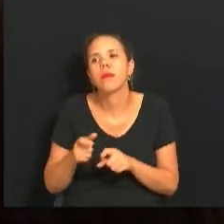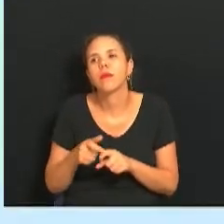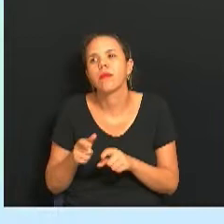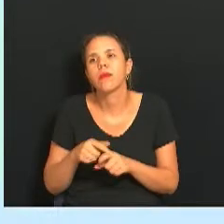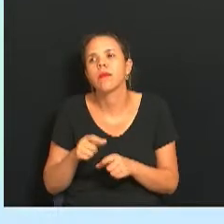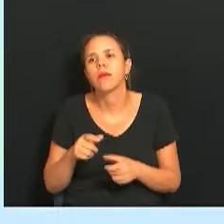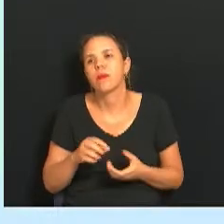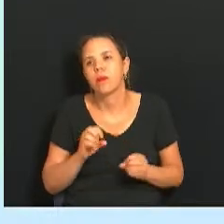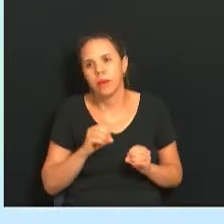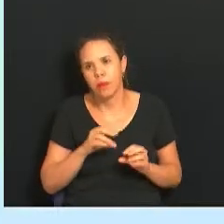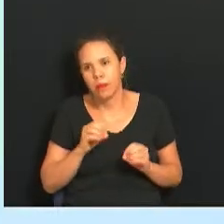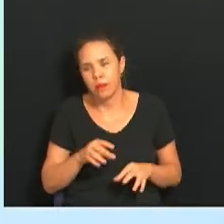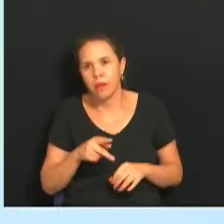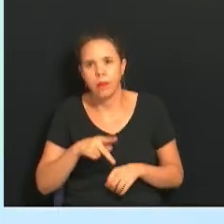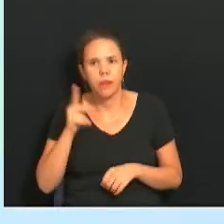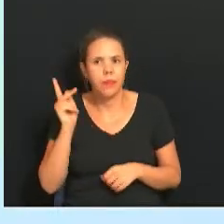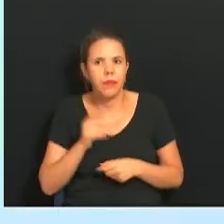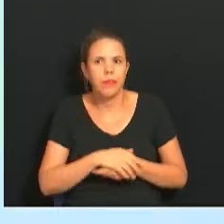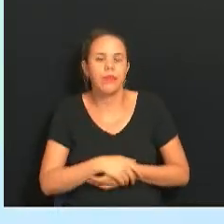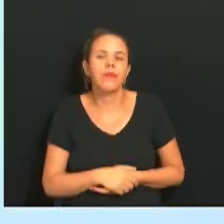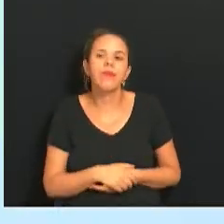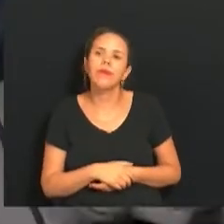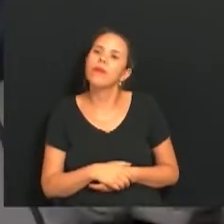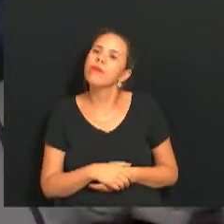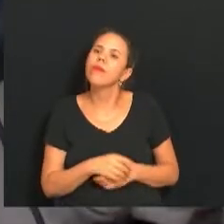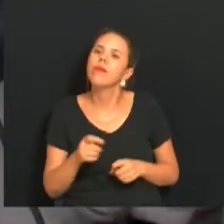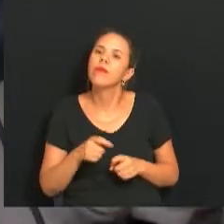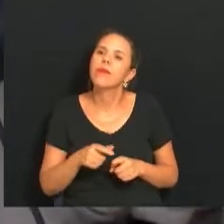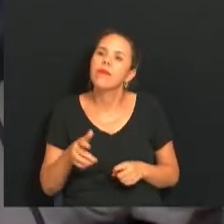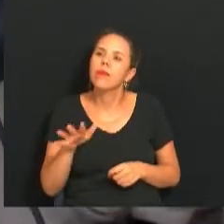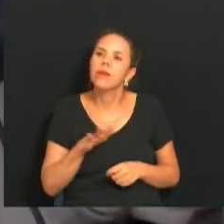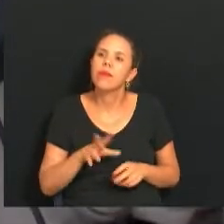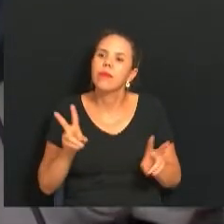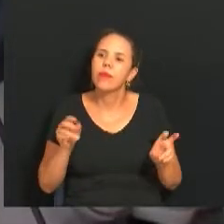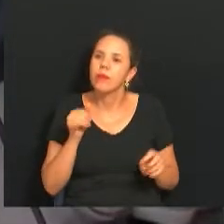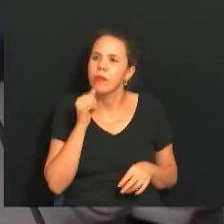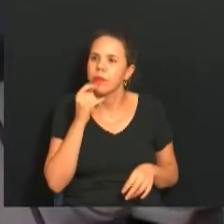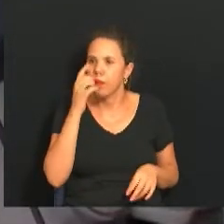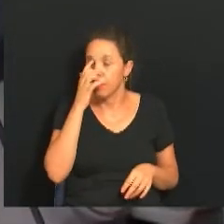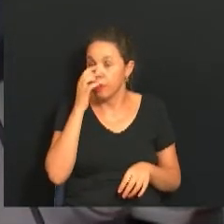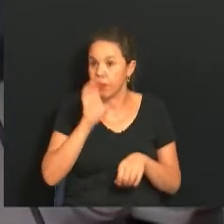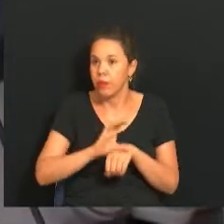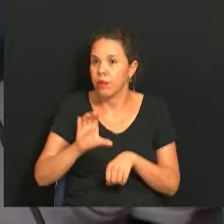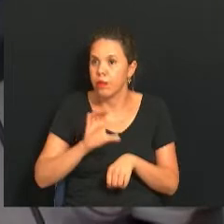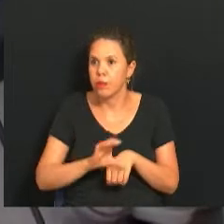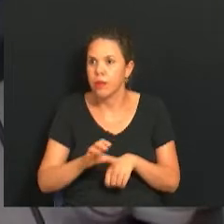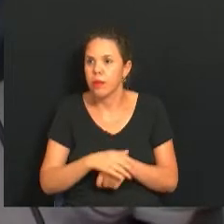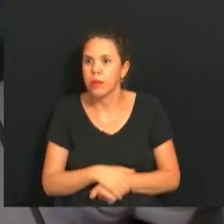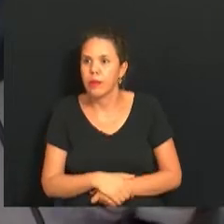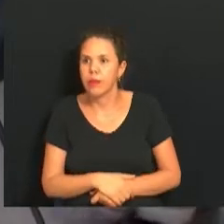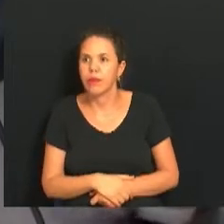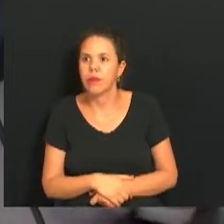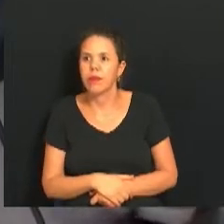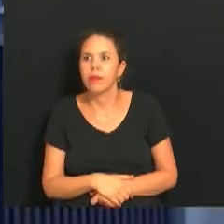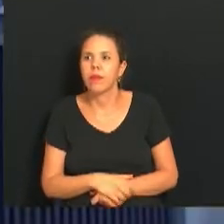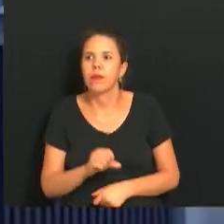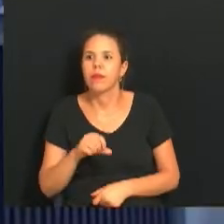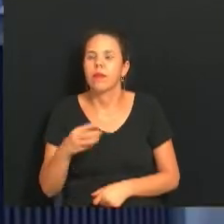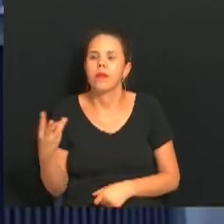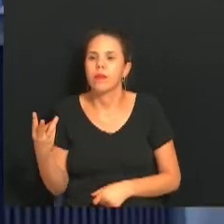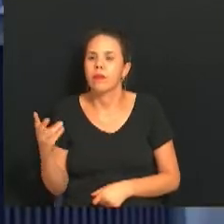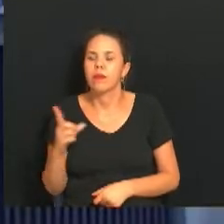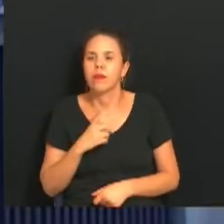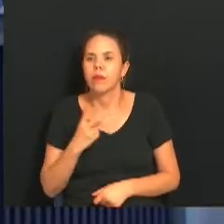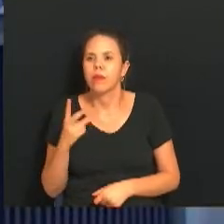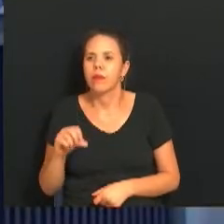ensino de pós-graduação, destinada a médicos sob a forma de curso de especialização. Em 93, eu tinha 29